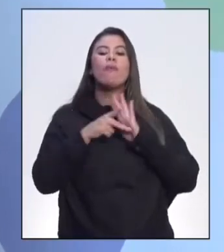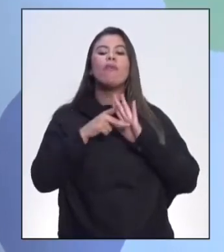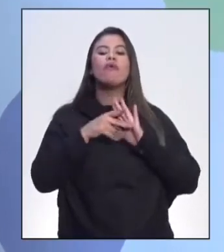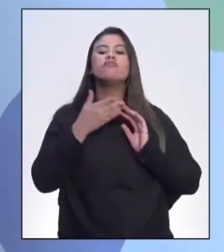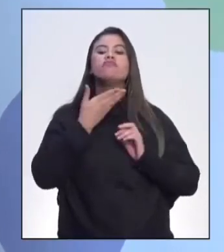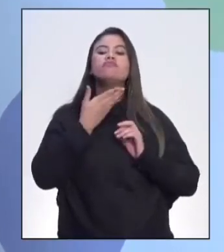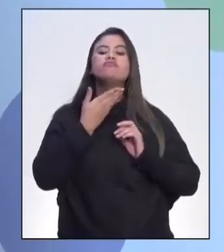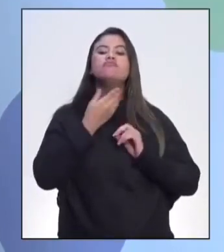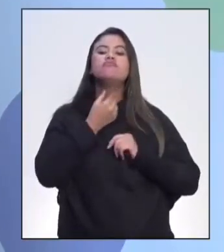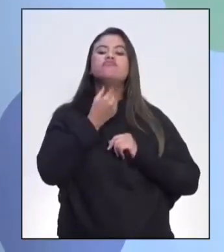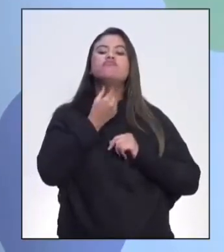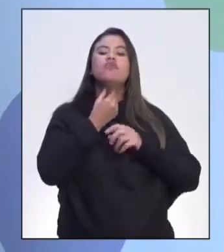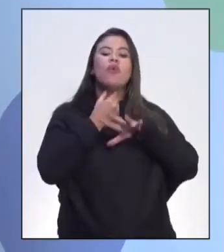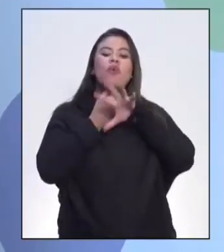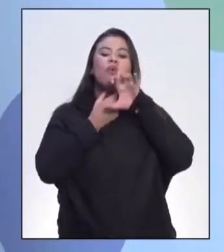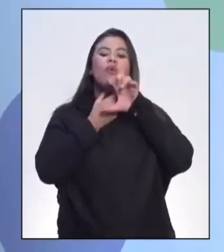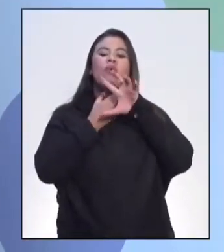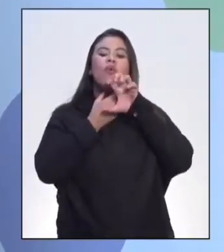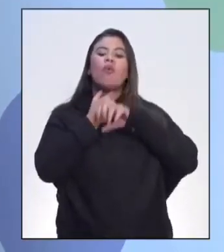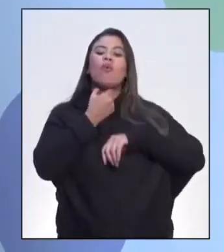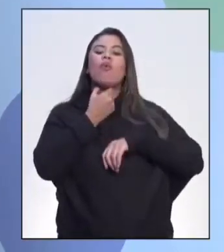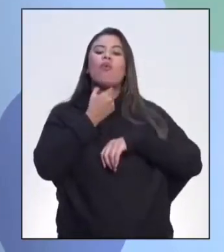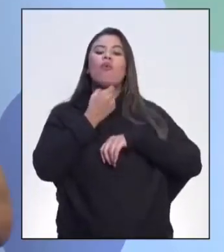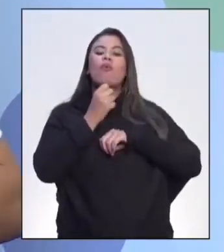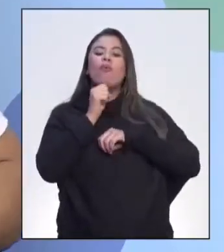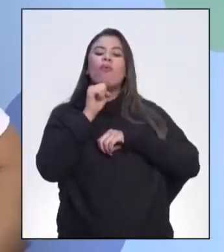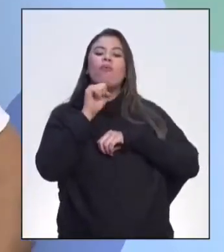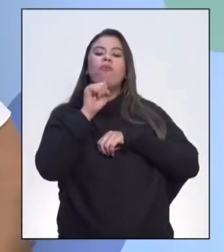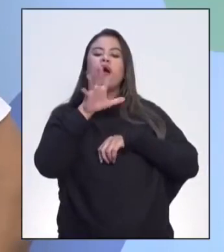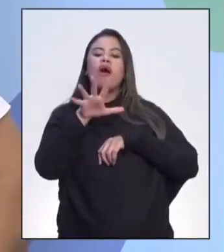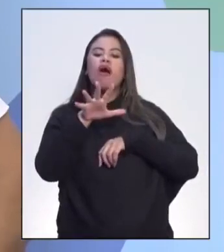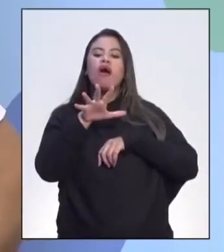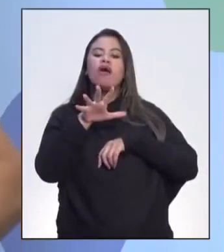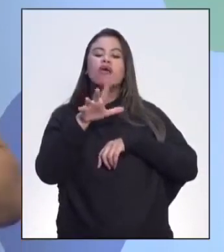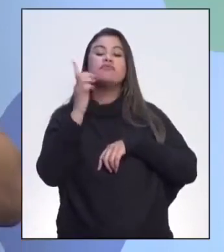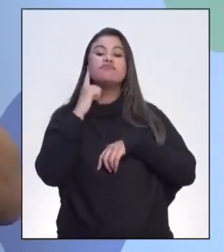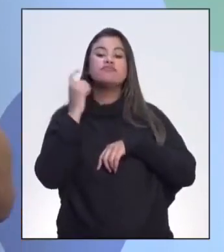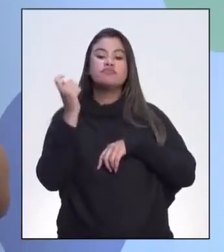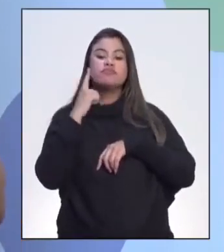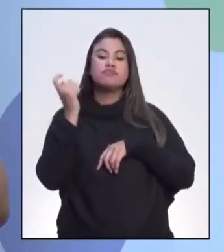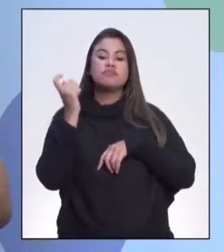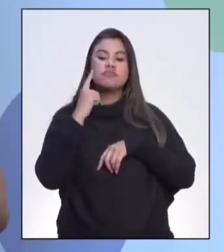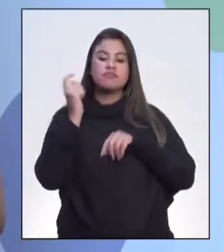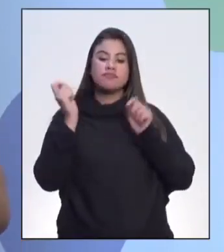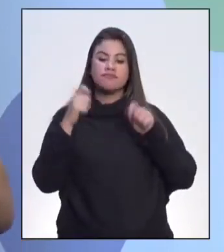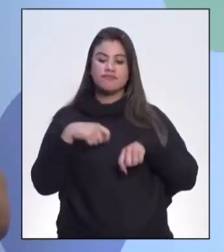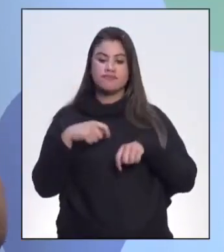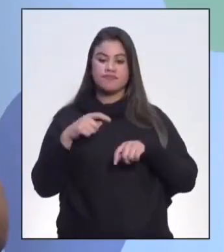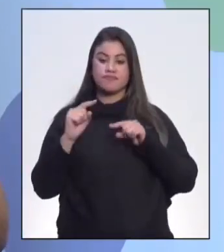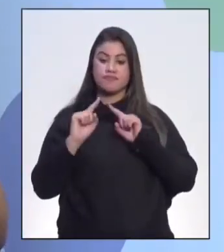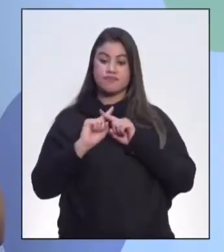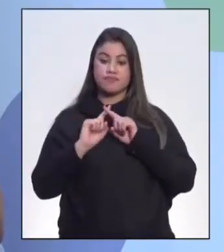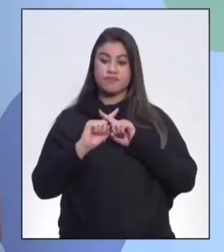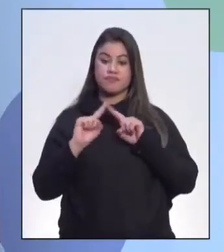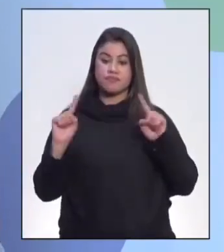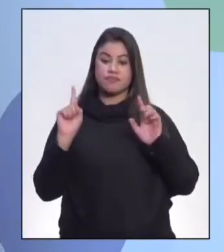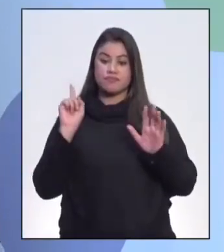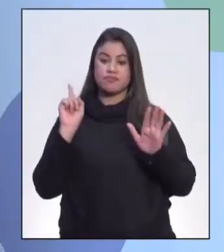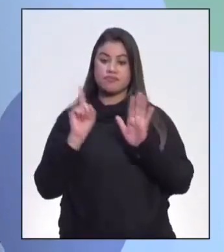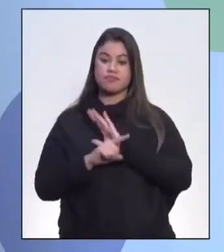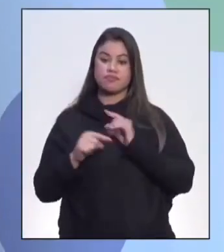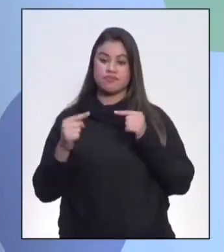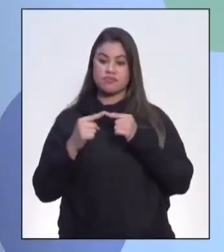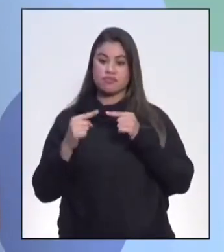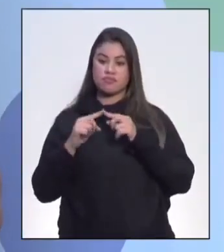esse ar passa por aqui, por essa abertura, e aí é formado som. Mas aí a nossa pergunta foi um pouquinho